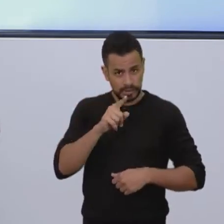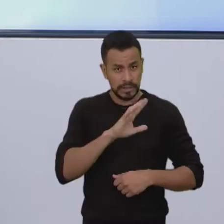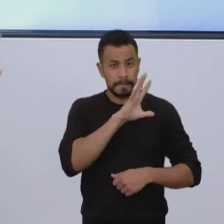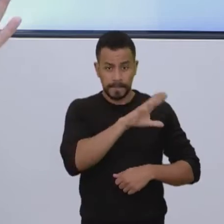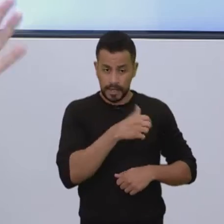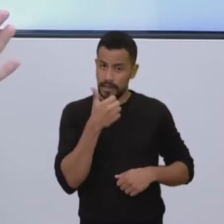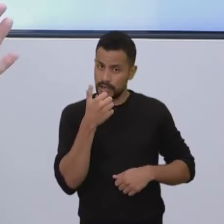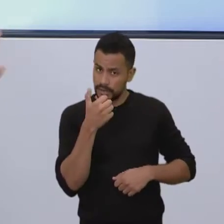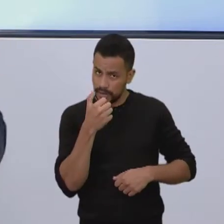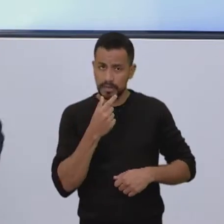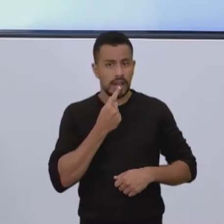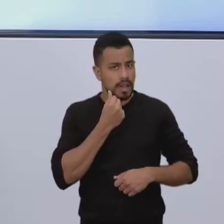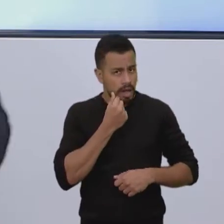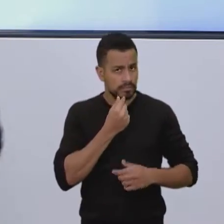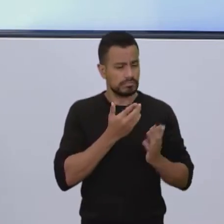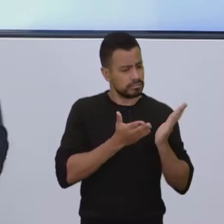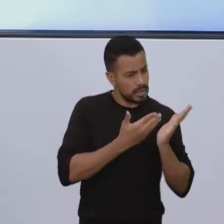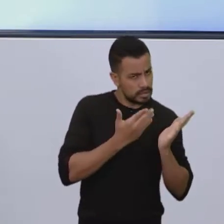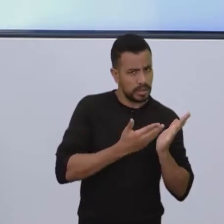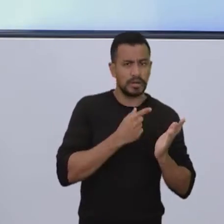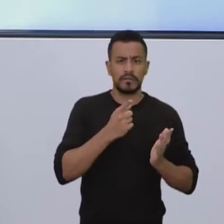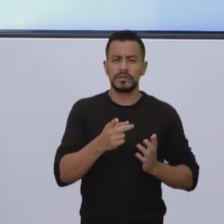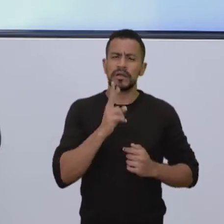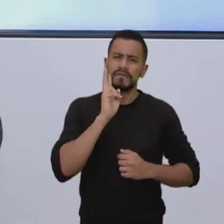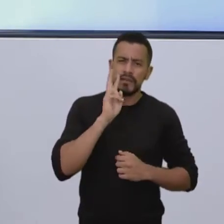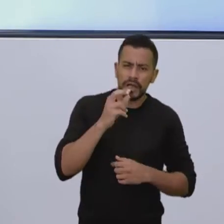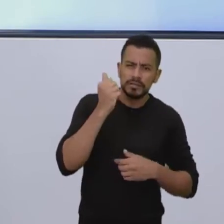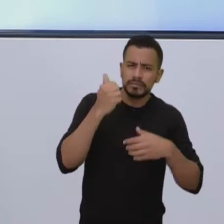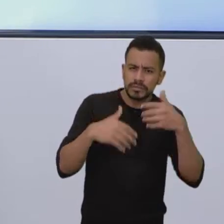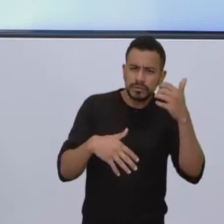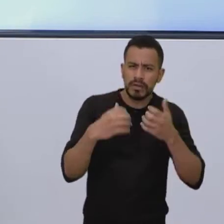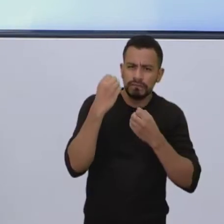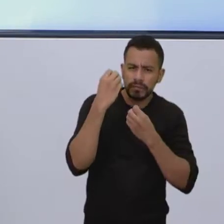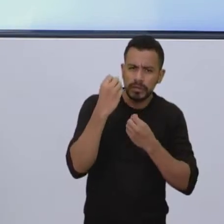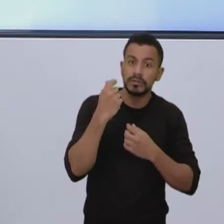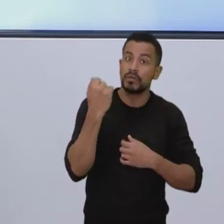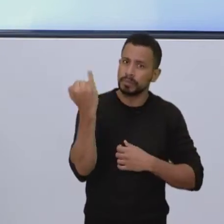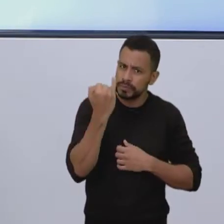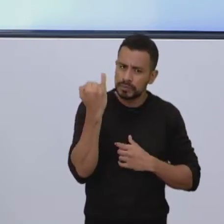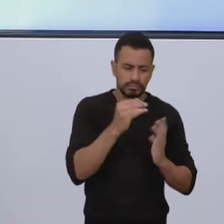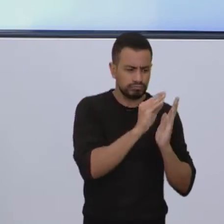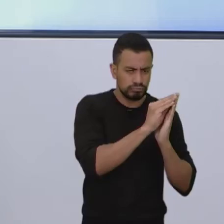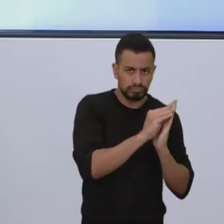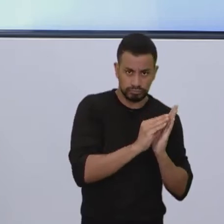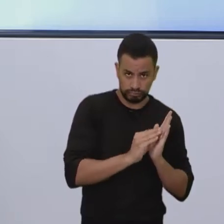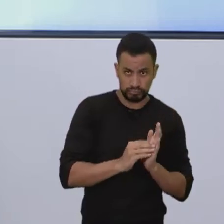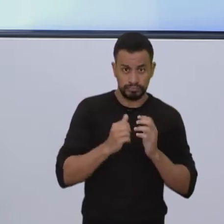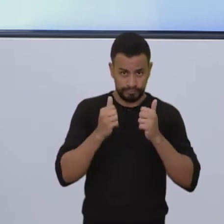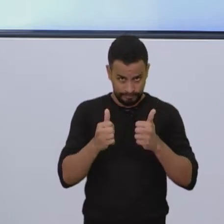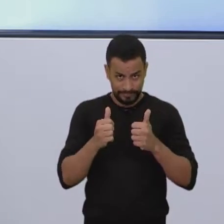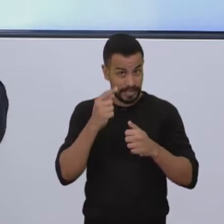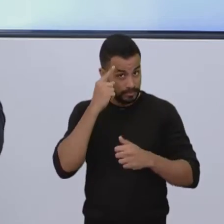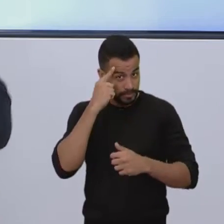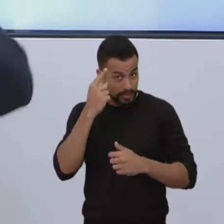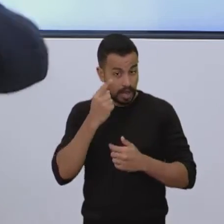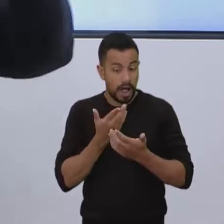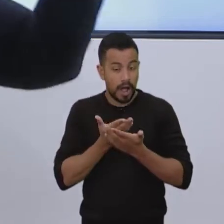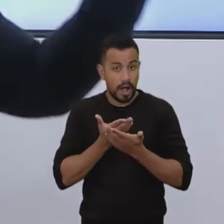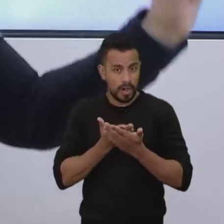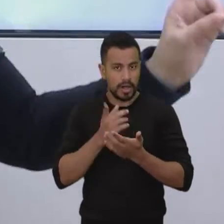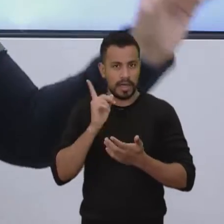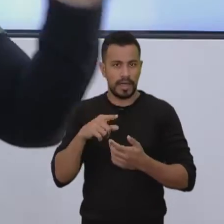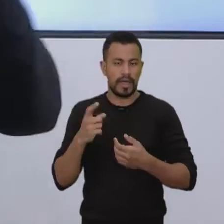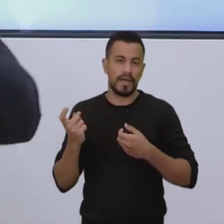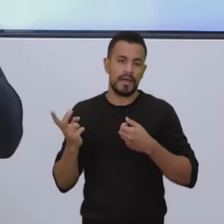o que você achar necessário e fazendo os exercícios junto comigo. Tudo bem? Lembrando que a gente está na aula de recuperação do mês de julho, referente